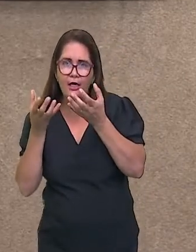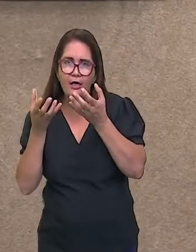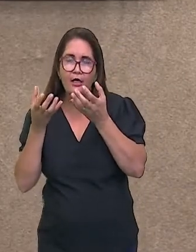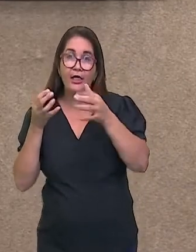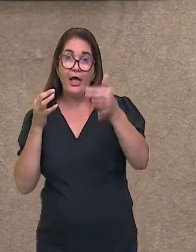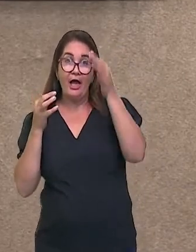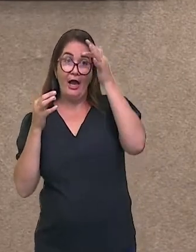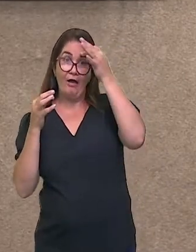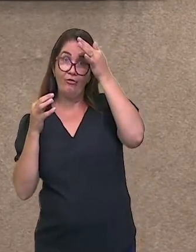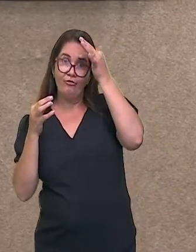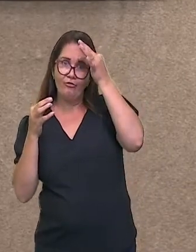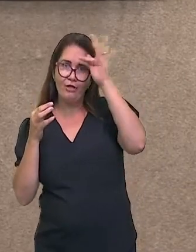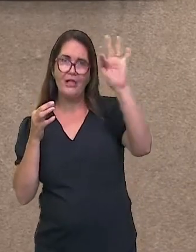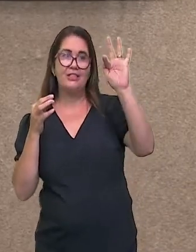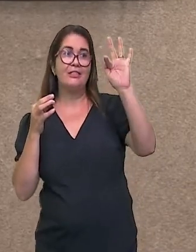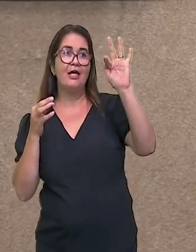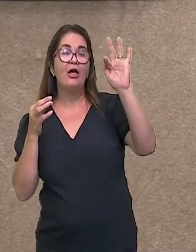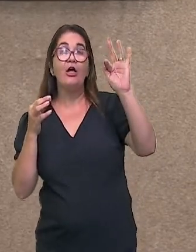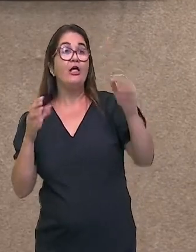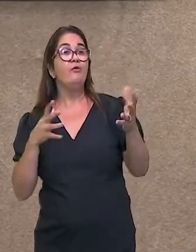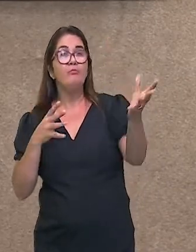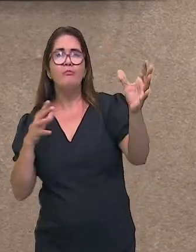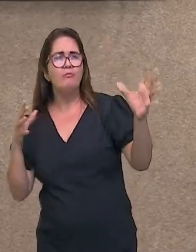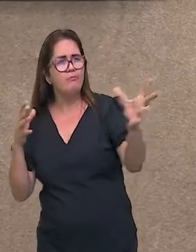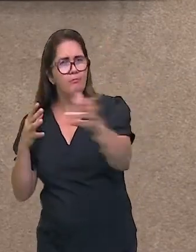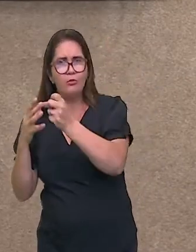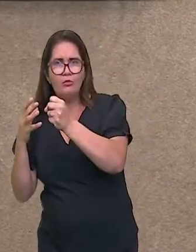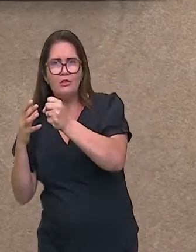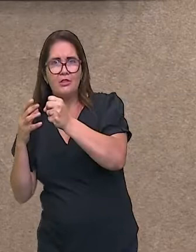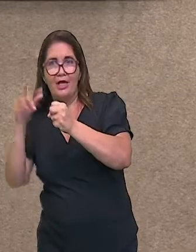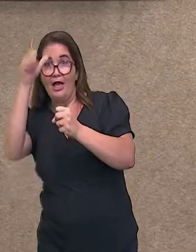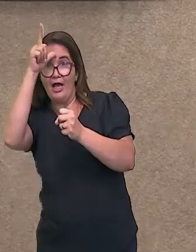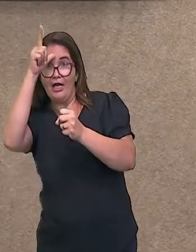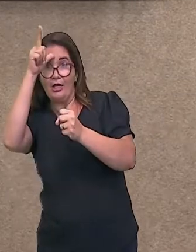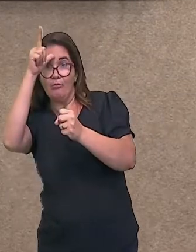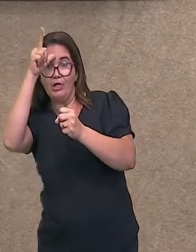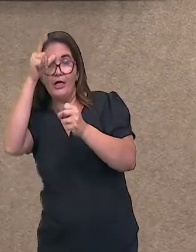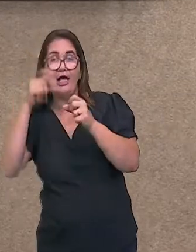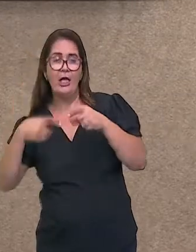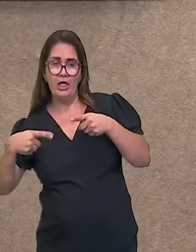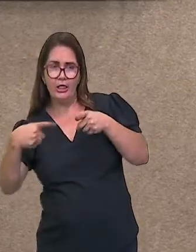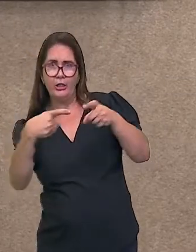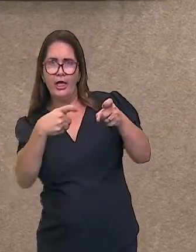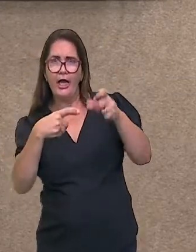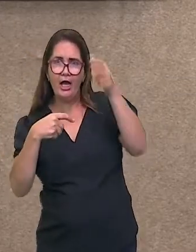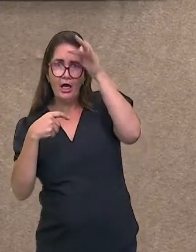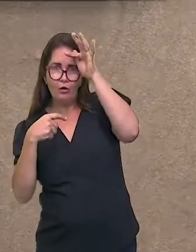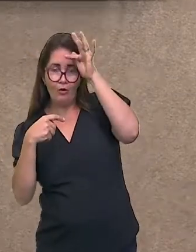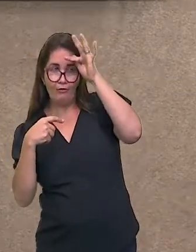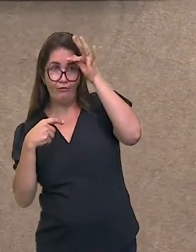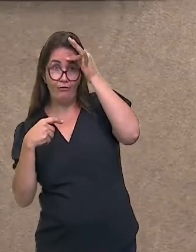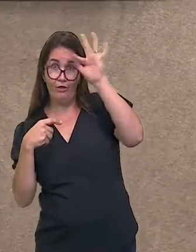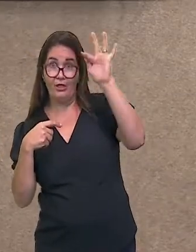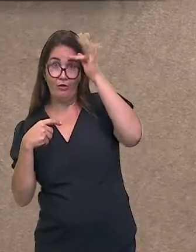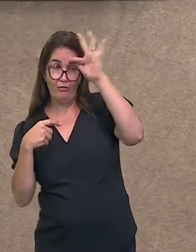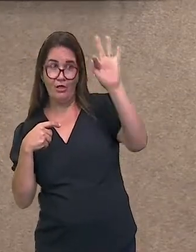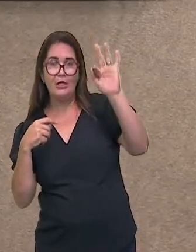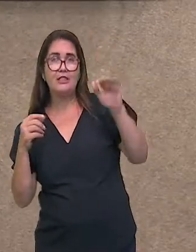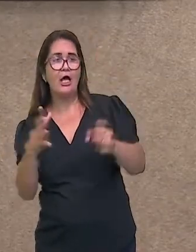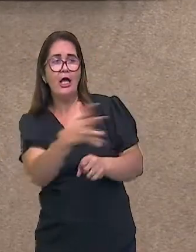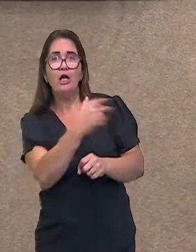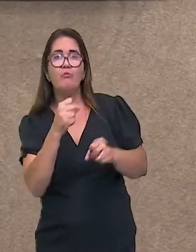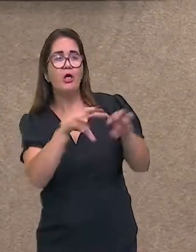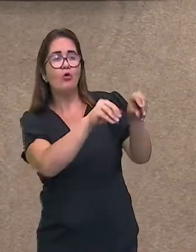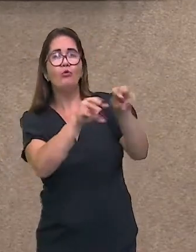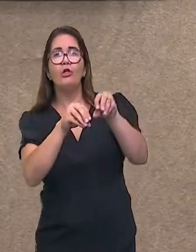francesas e conquistar Paris, a capital da França. Poucos meses depois que os franceses conseguiram